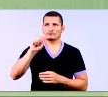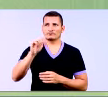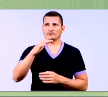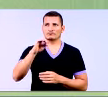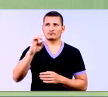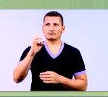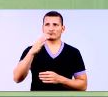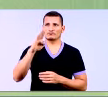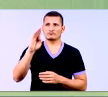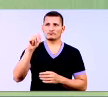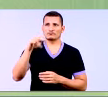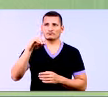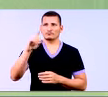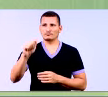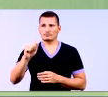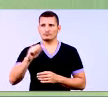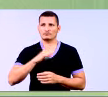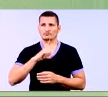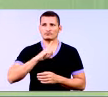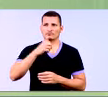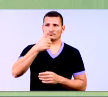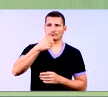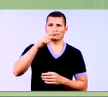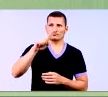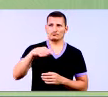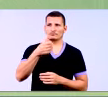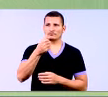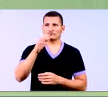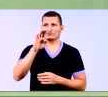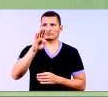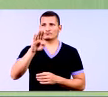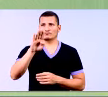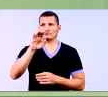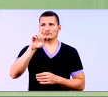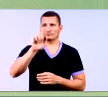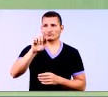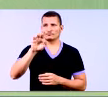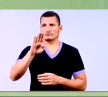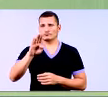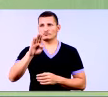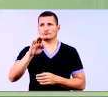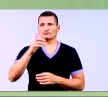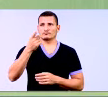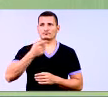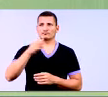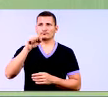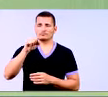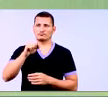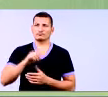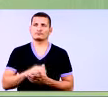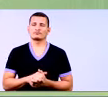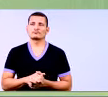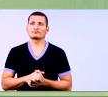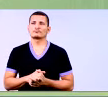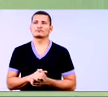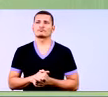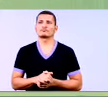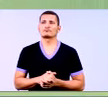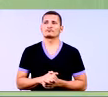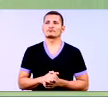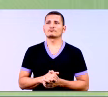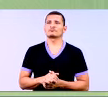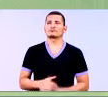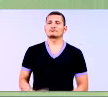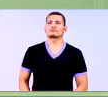tenho aqui o quê? 1,6 gigabytes por segundo. Quando a gente ouvir aí parâmetro de largura de banda, o que